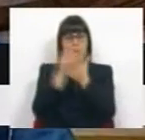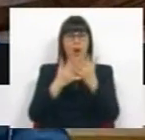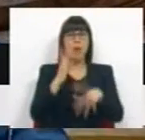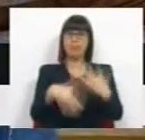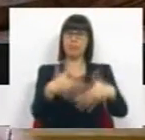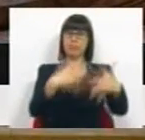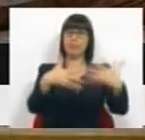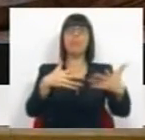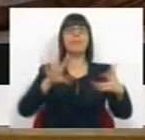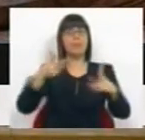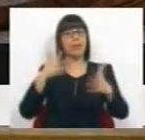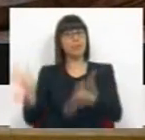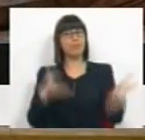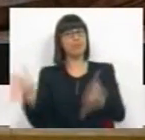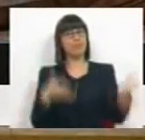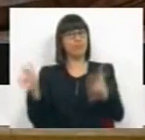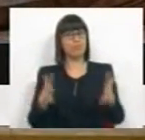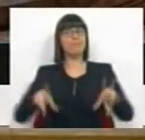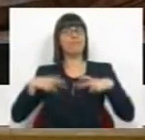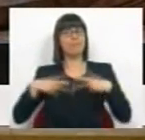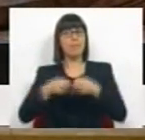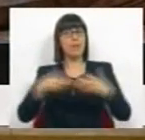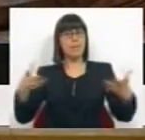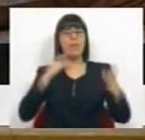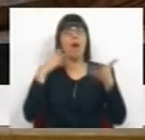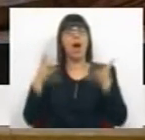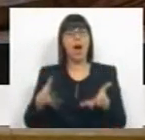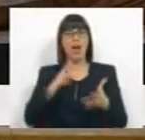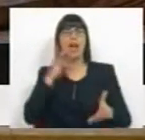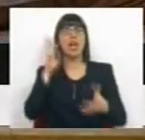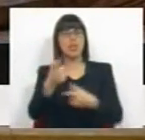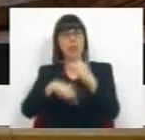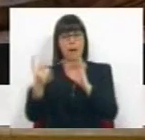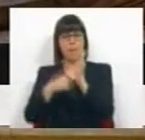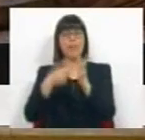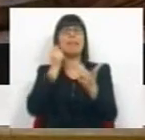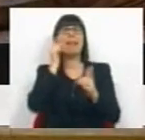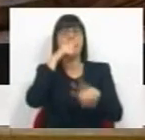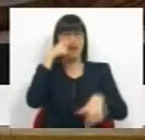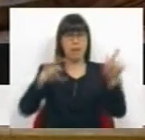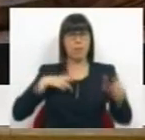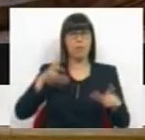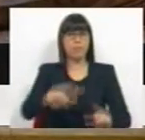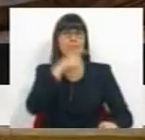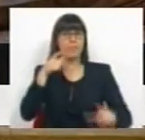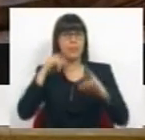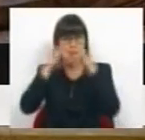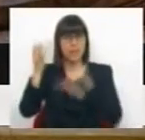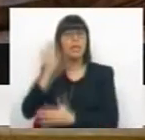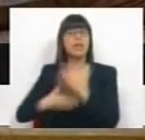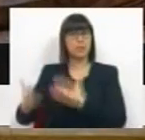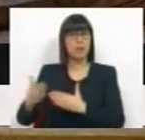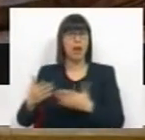economia a mexer, para pôr o país a produzir e criar riqueza para podermos dar resposta às necessidades dos portugueses e aos compromissos